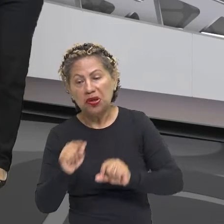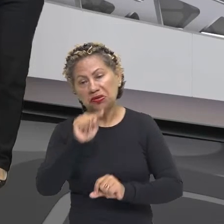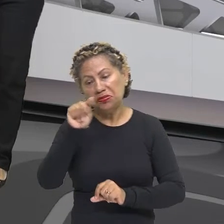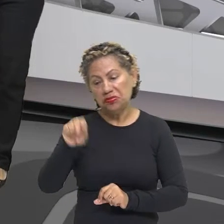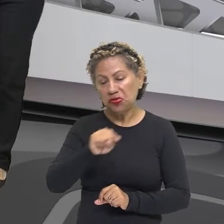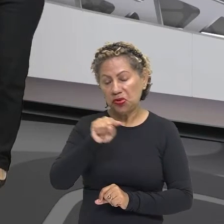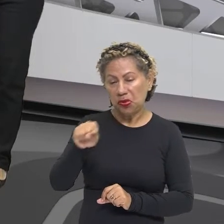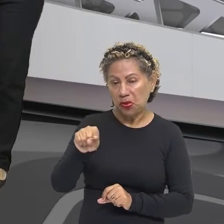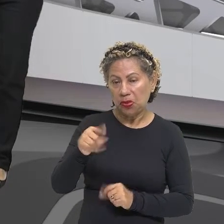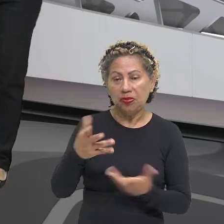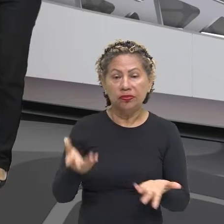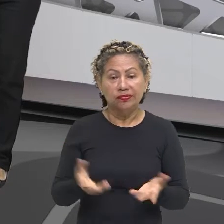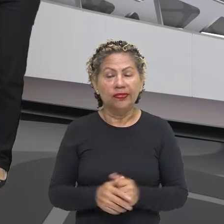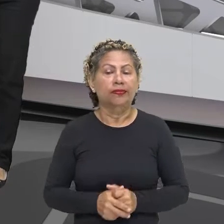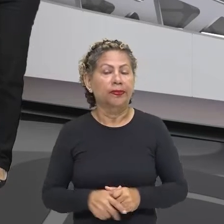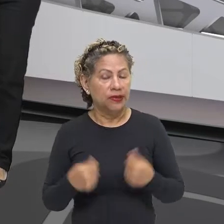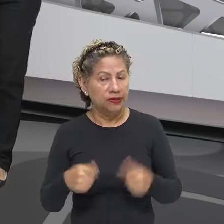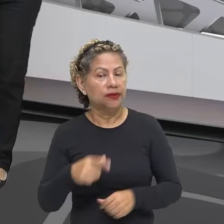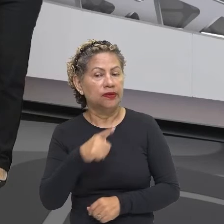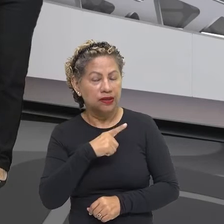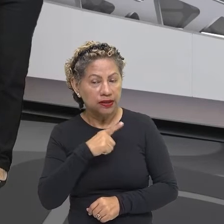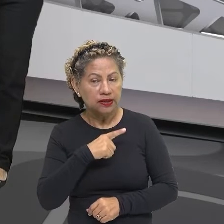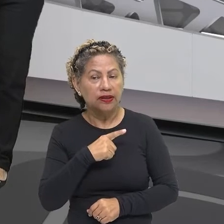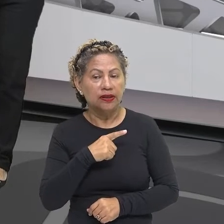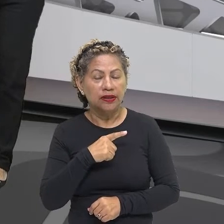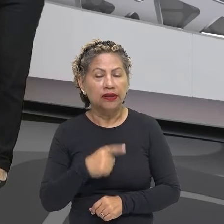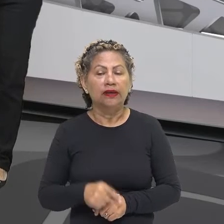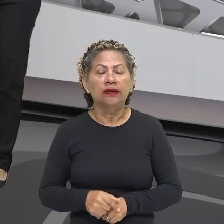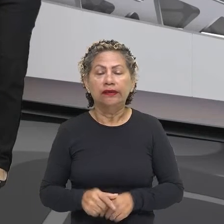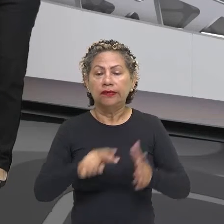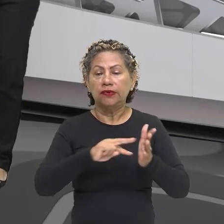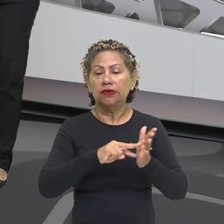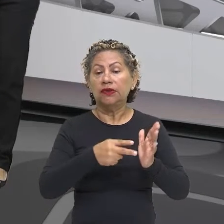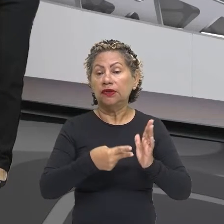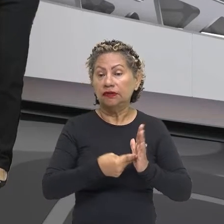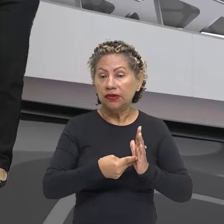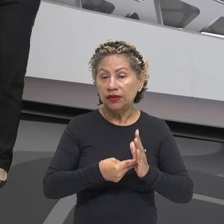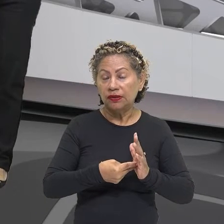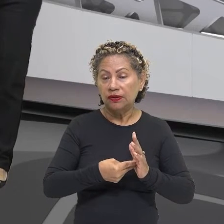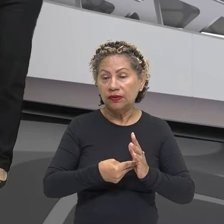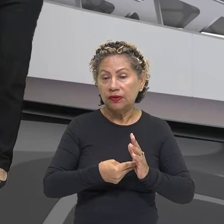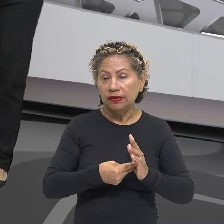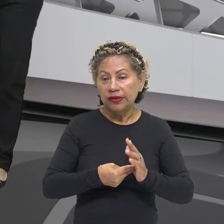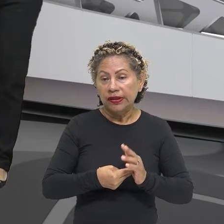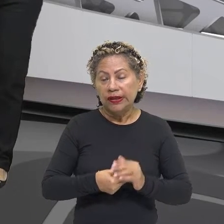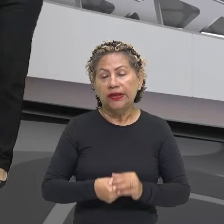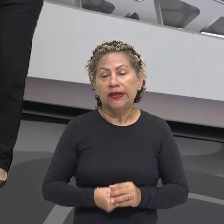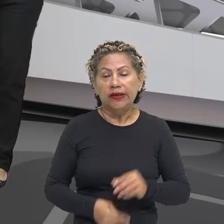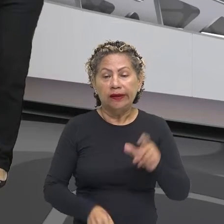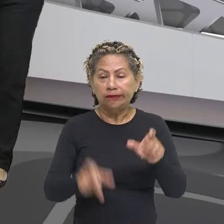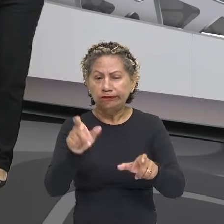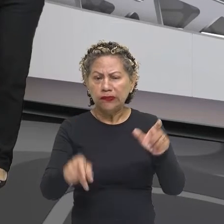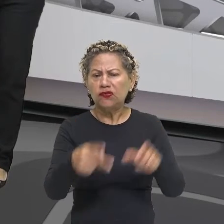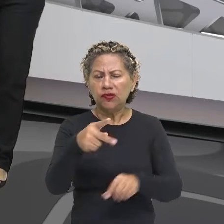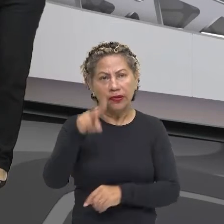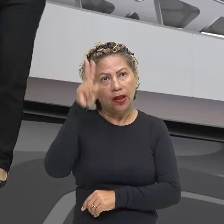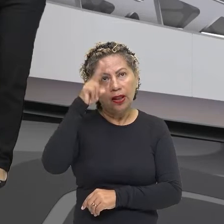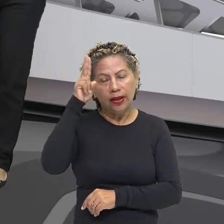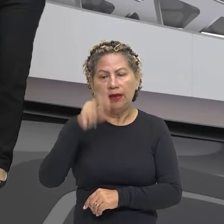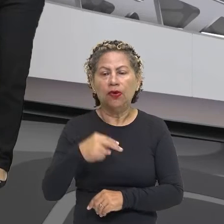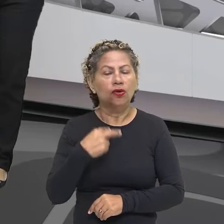mais. Recuperação de senha. E isso daí é bem complicado, é demorado, ok?